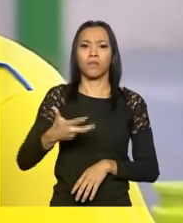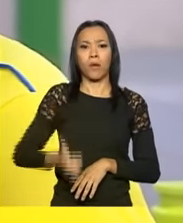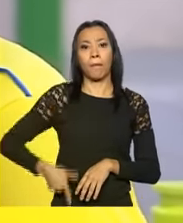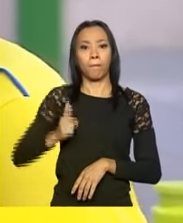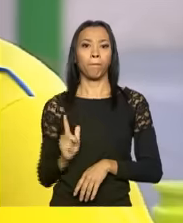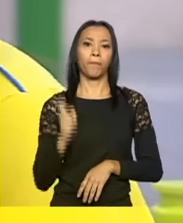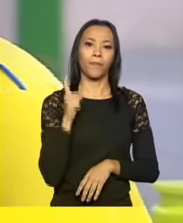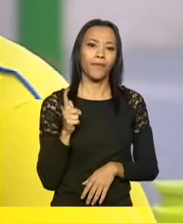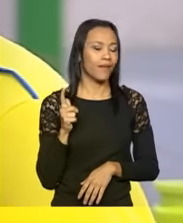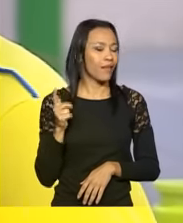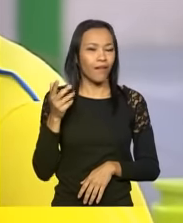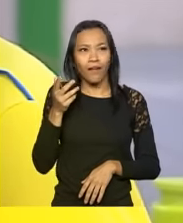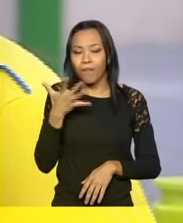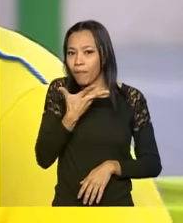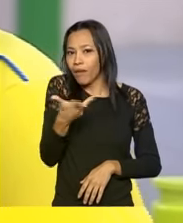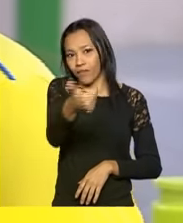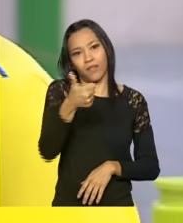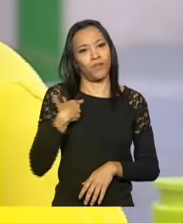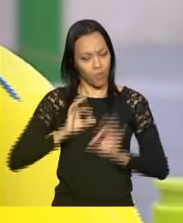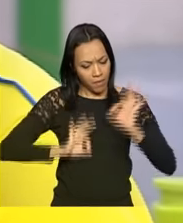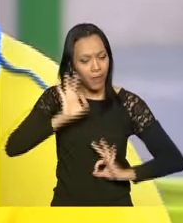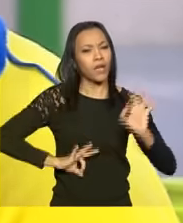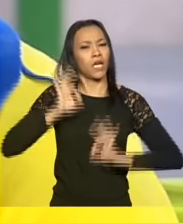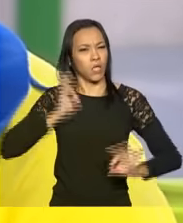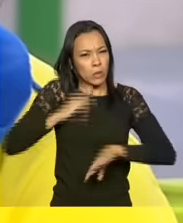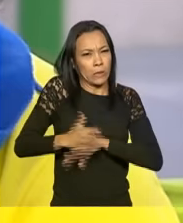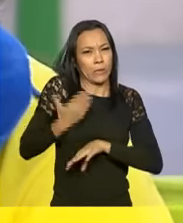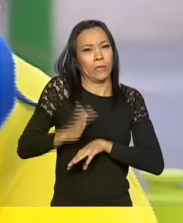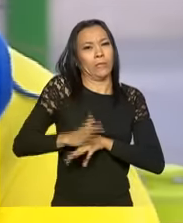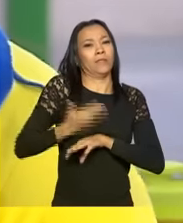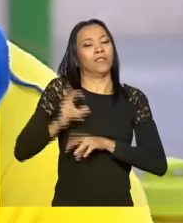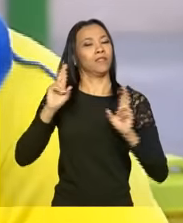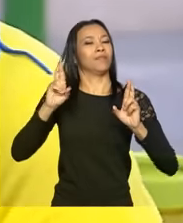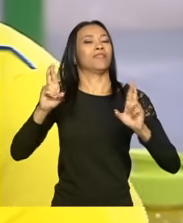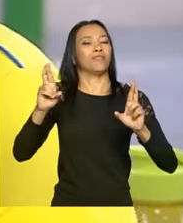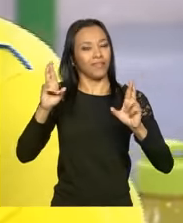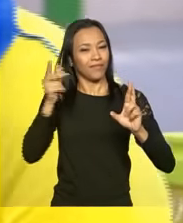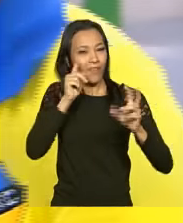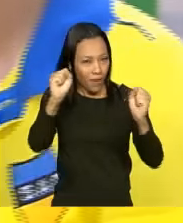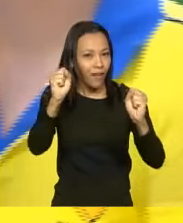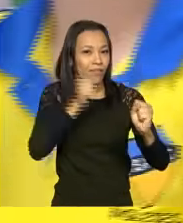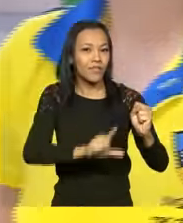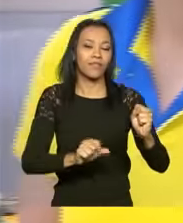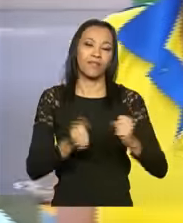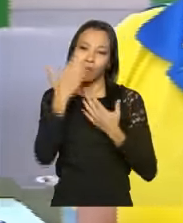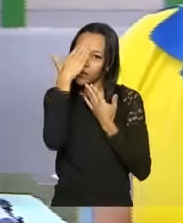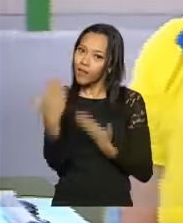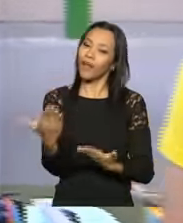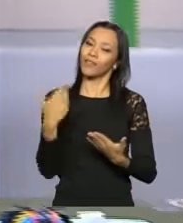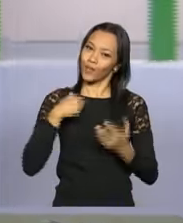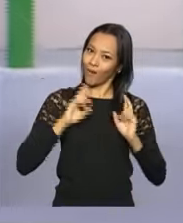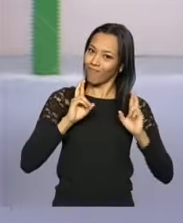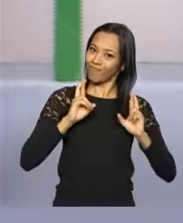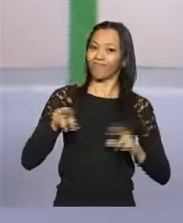já seria uma maravilha estou me preparando para isso e com torcida Esperança vamos lá obrigada Débora a gente tá na